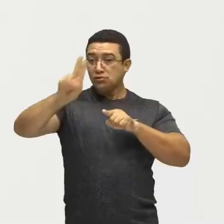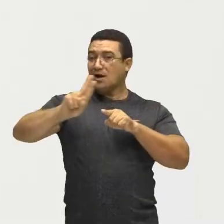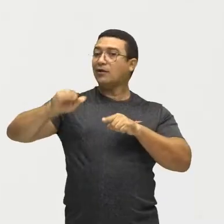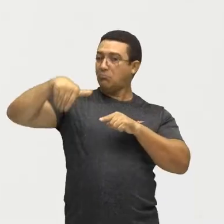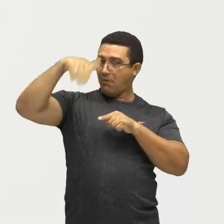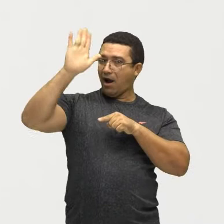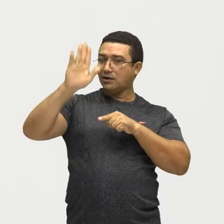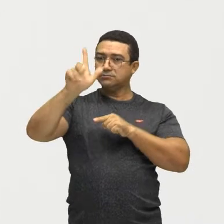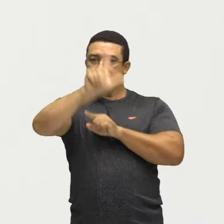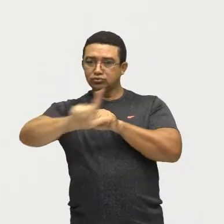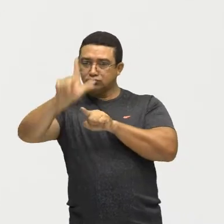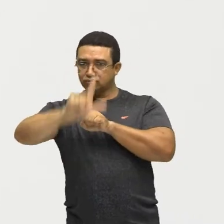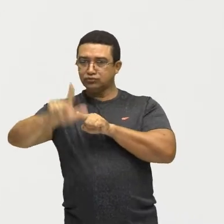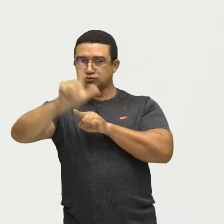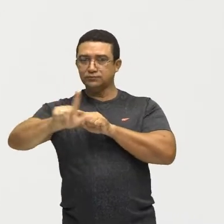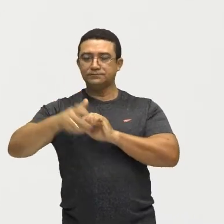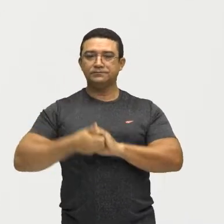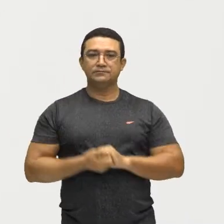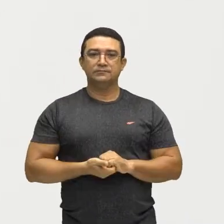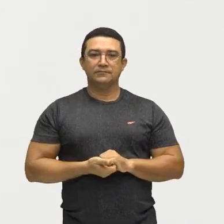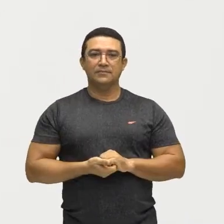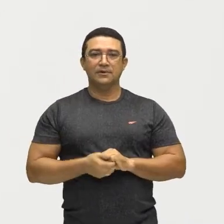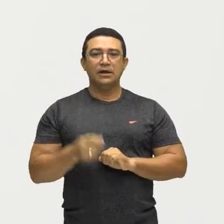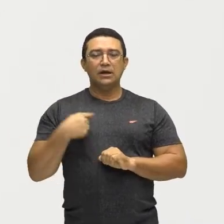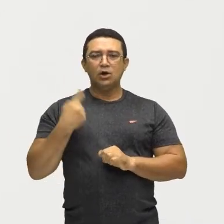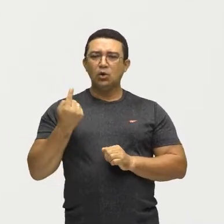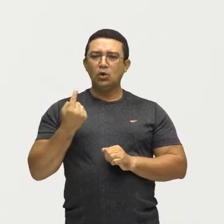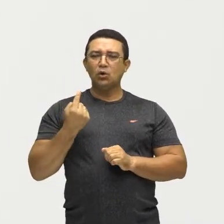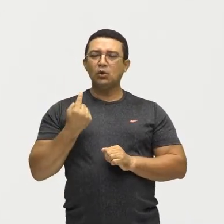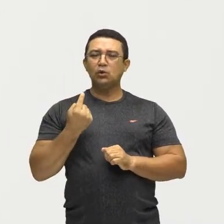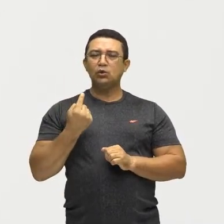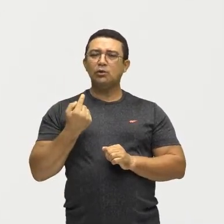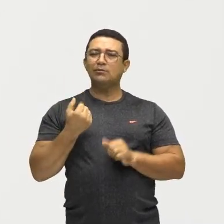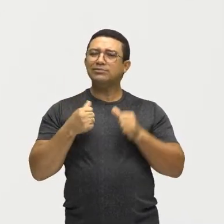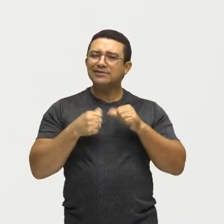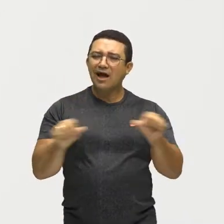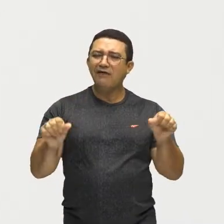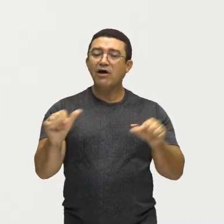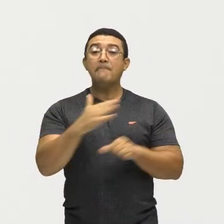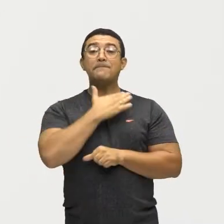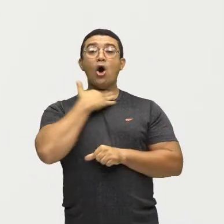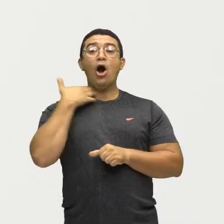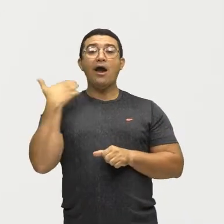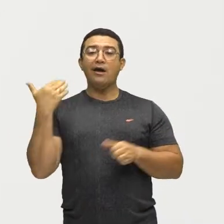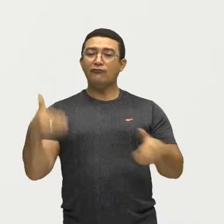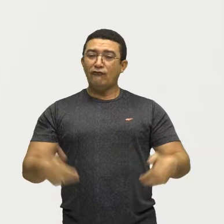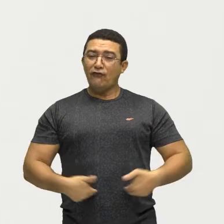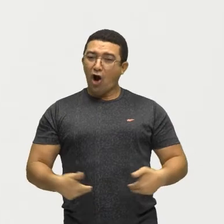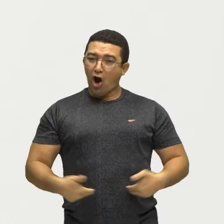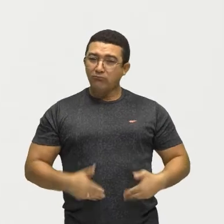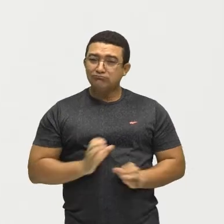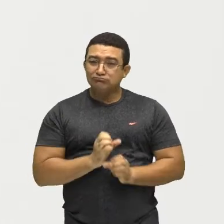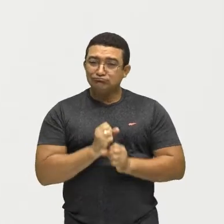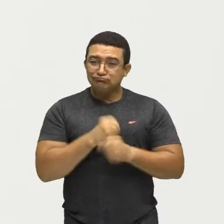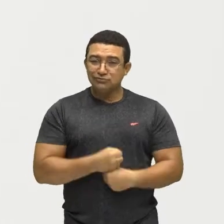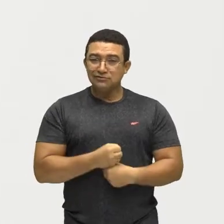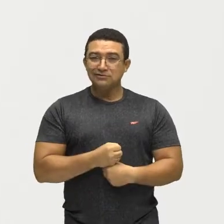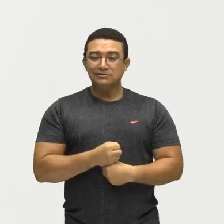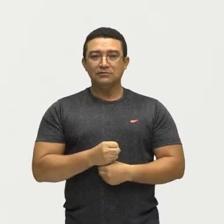literários. Então, estava morrendo de fome. Outra coisa aqui, né? Olha, gente,